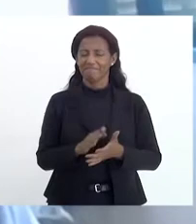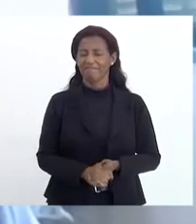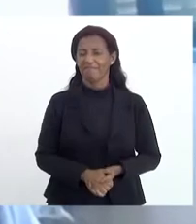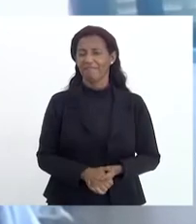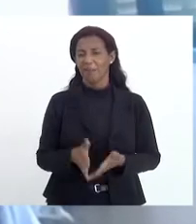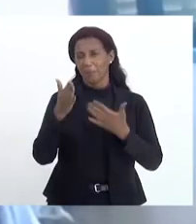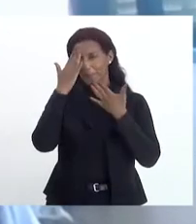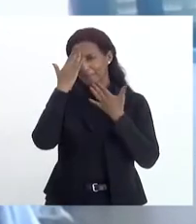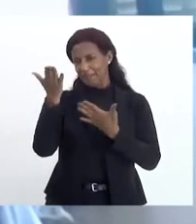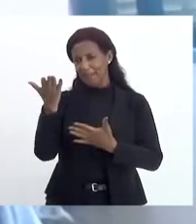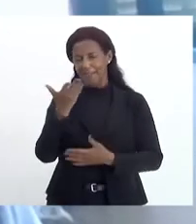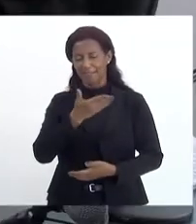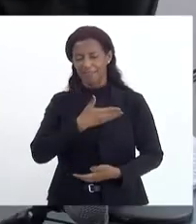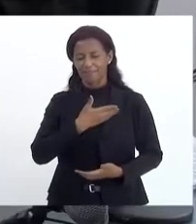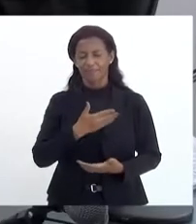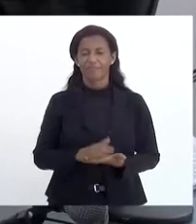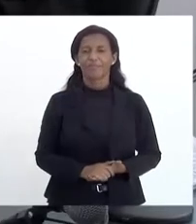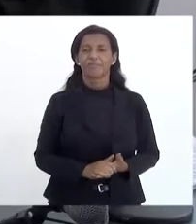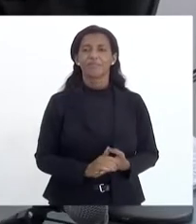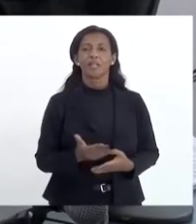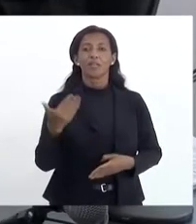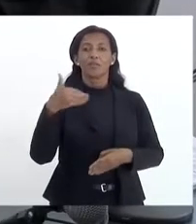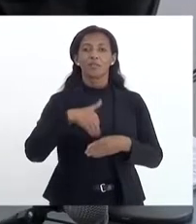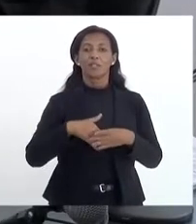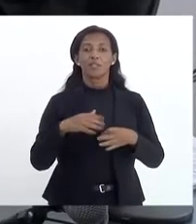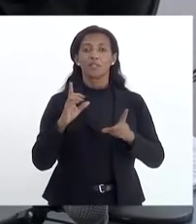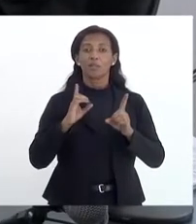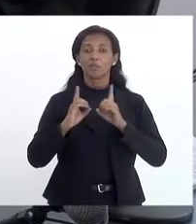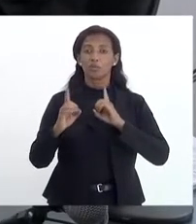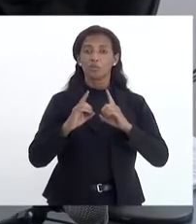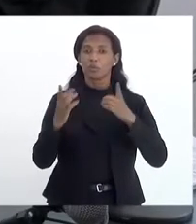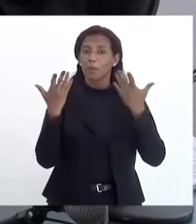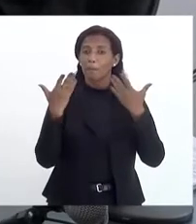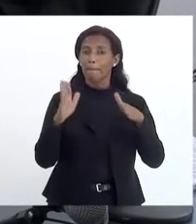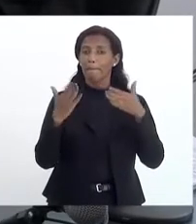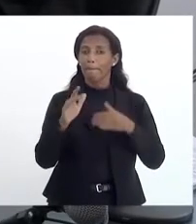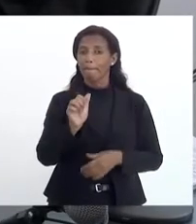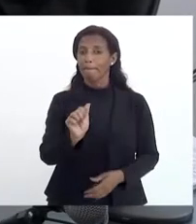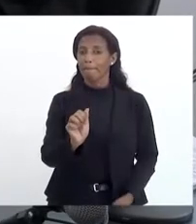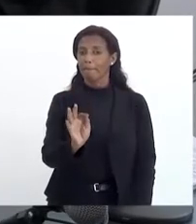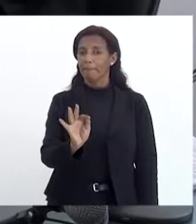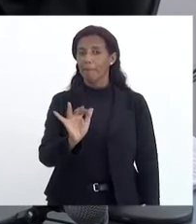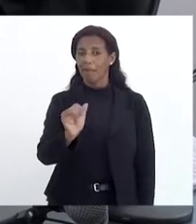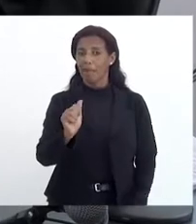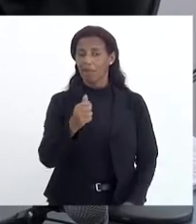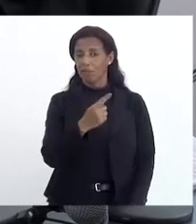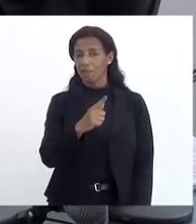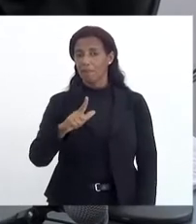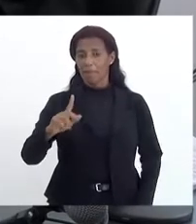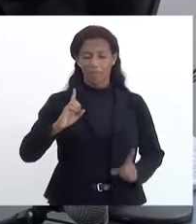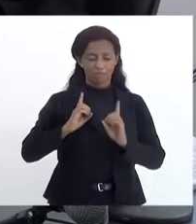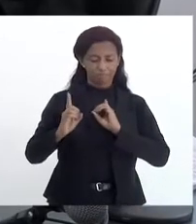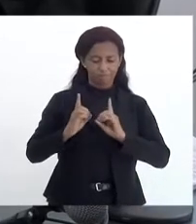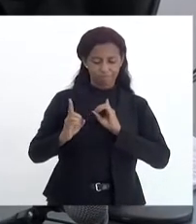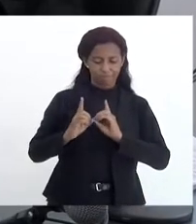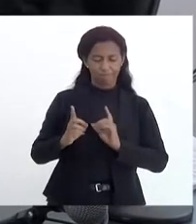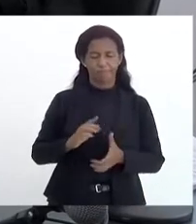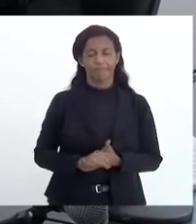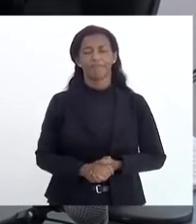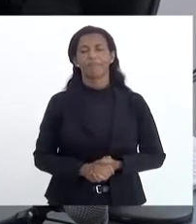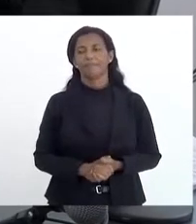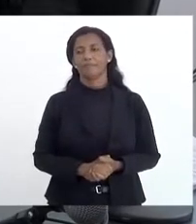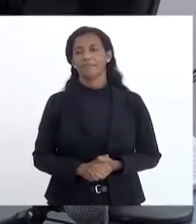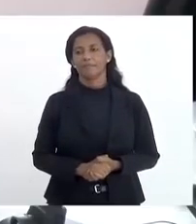amigo. Então, voto pela constitucionalidade em discussão e em votação. Parabéns, deputado Átila Nunes, que apresenta um projeto que nos faz discutir num momento tão